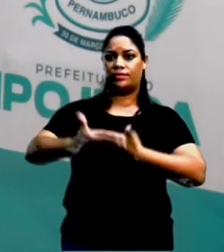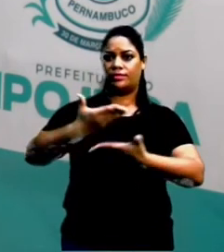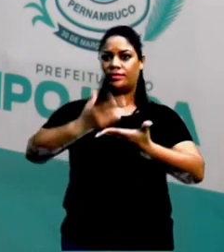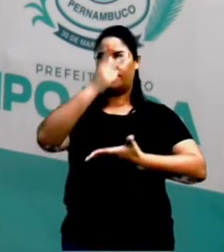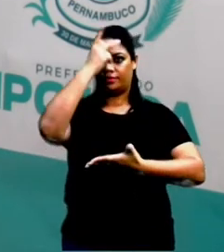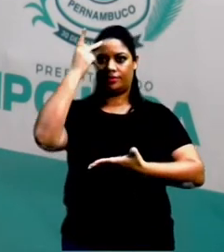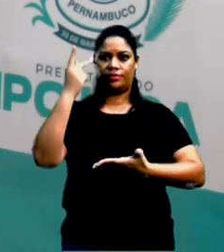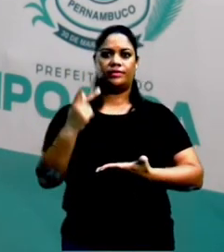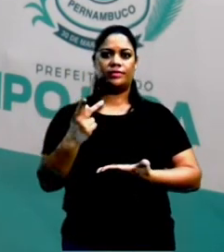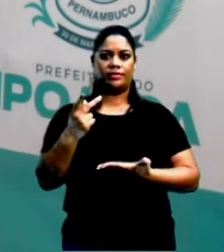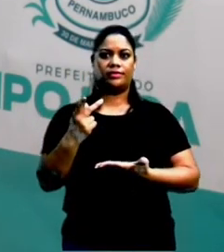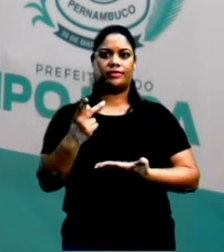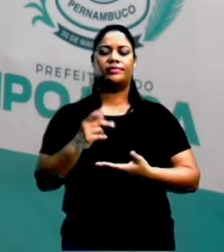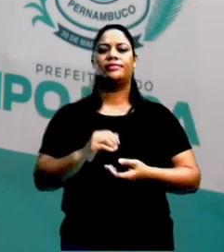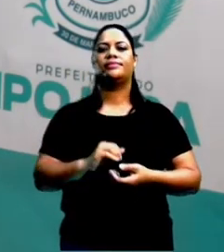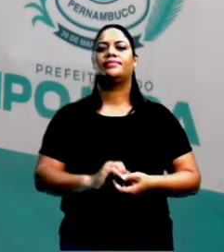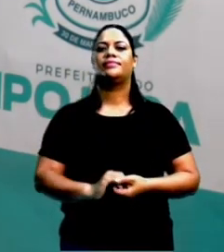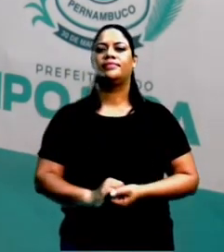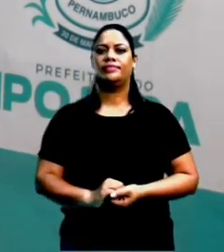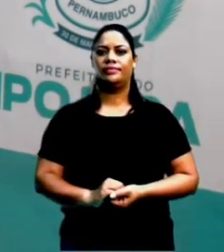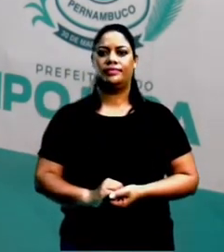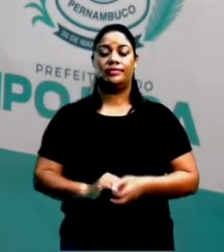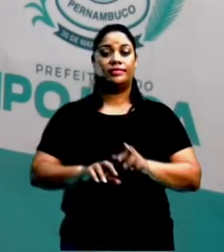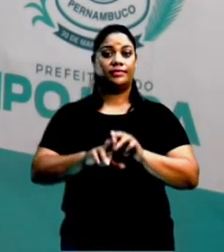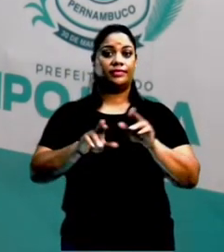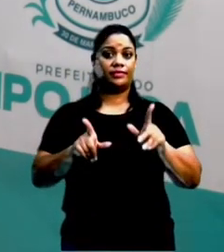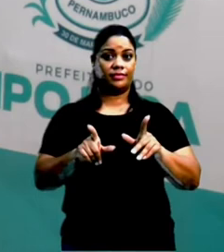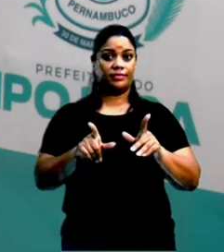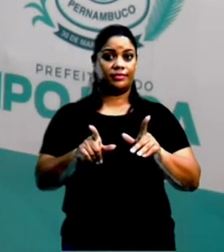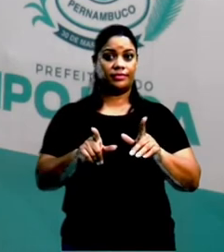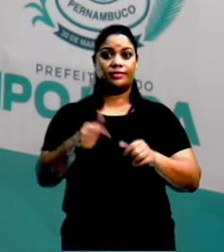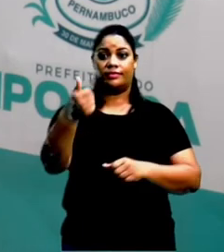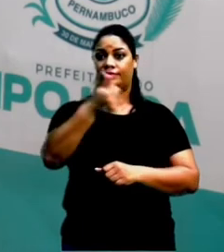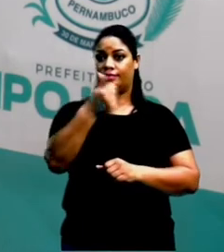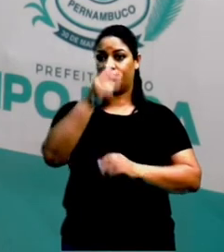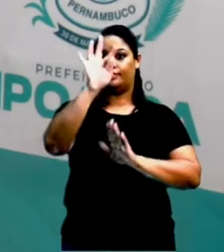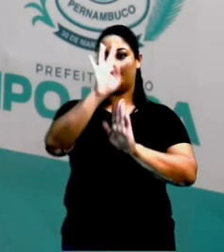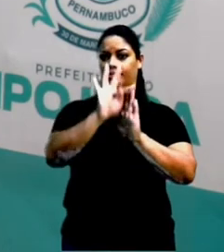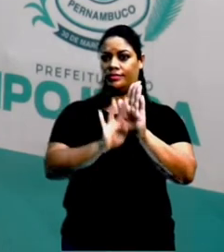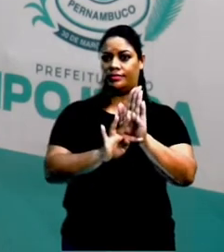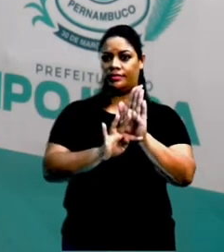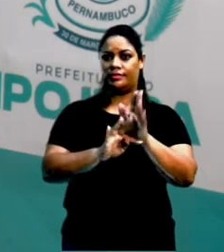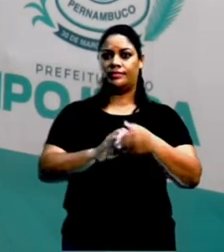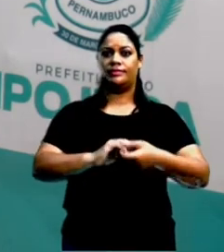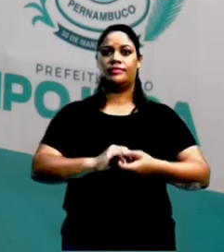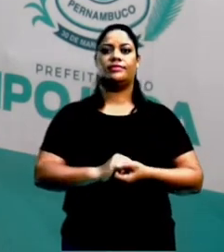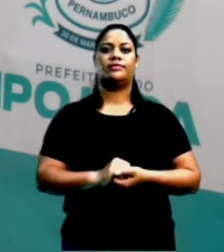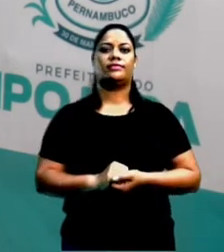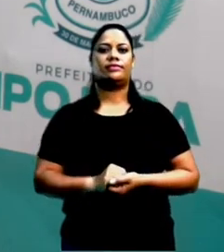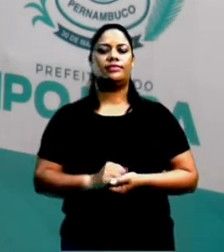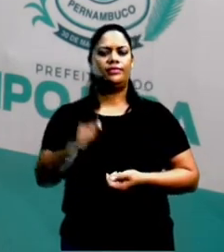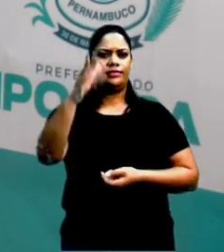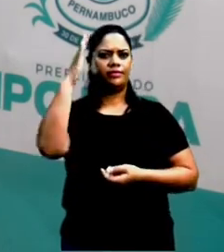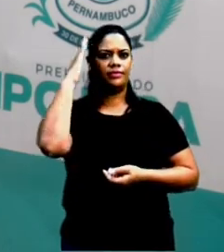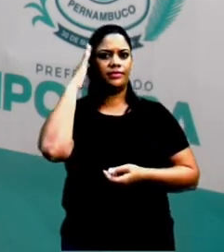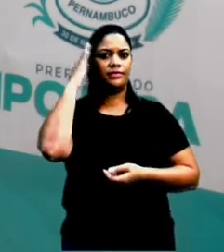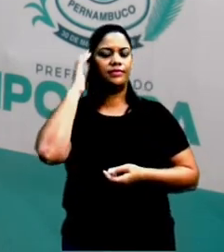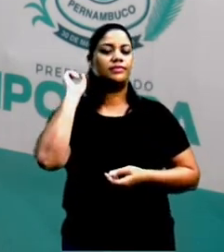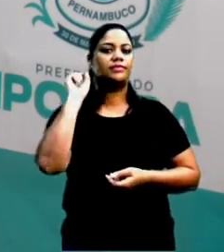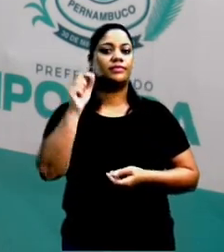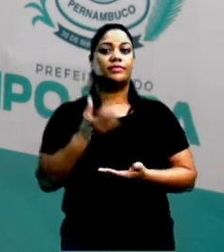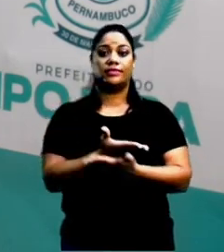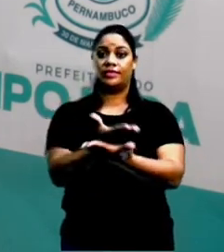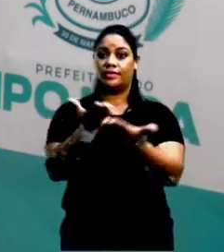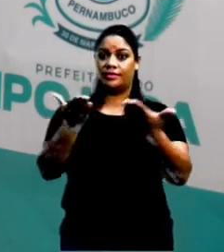as pessoas e da contaminação, diferente do primeiro texto, que você teve que entender que